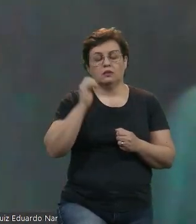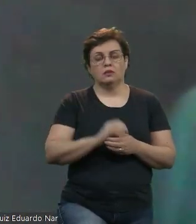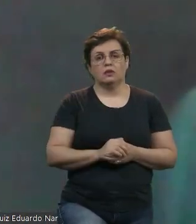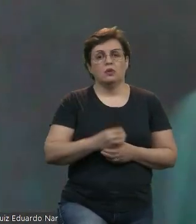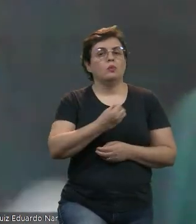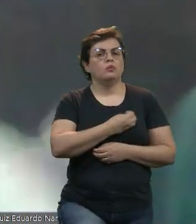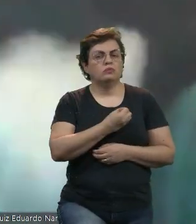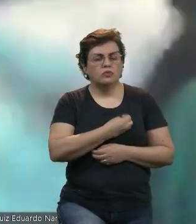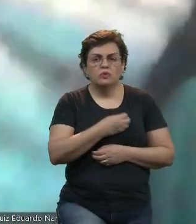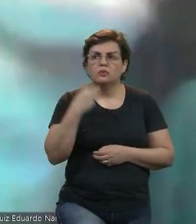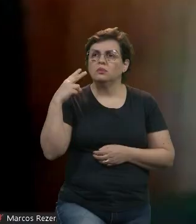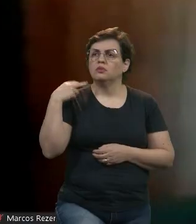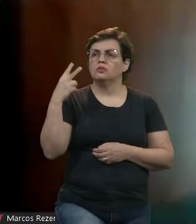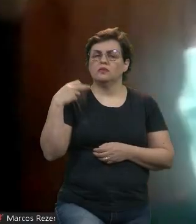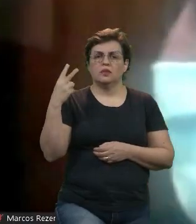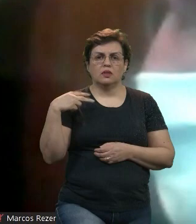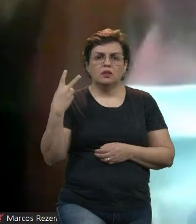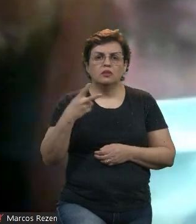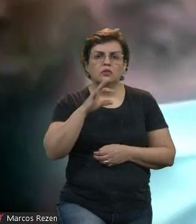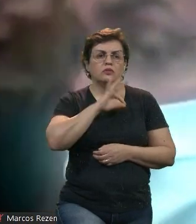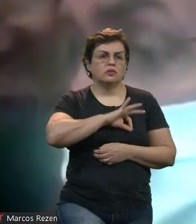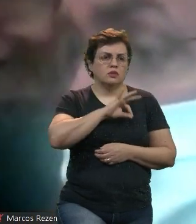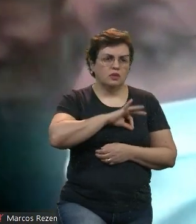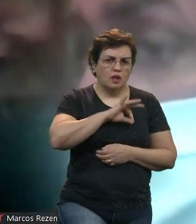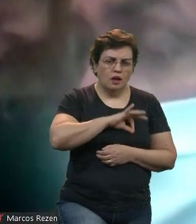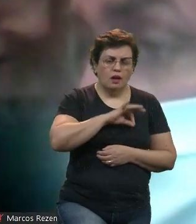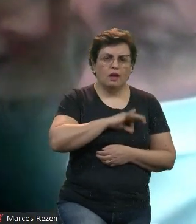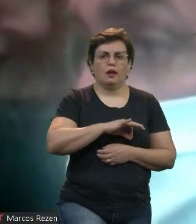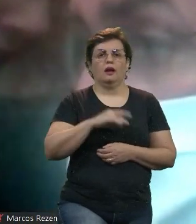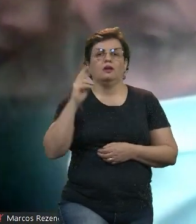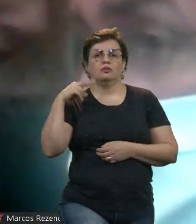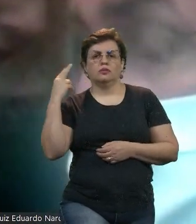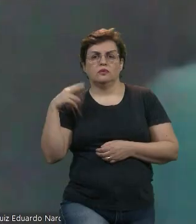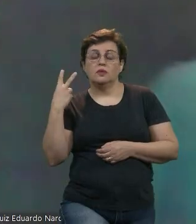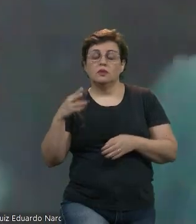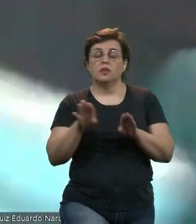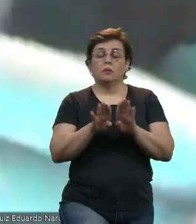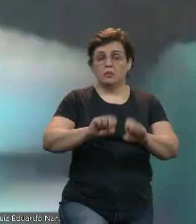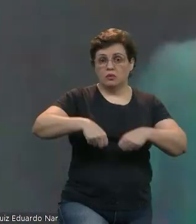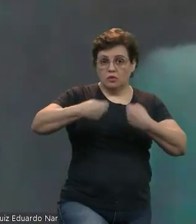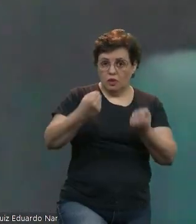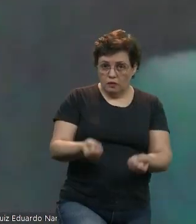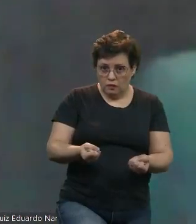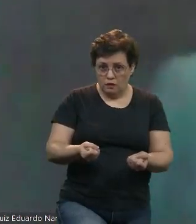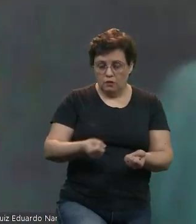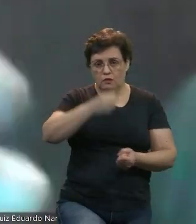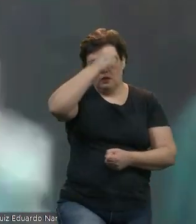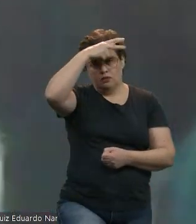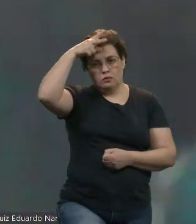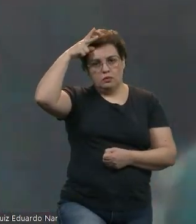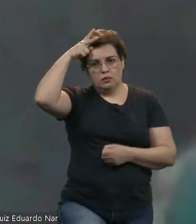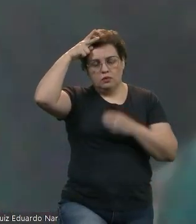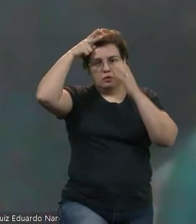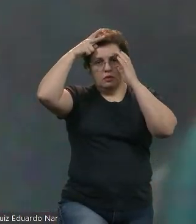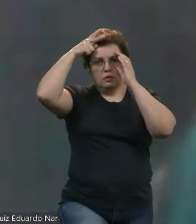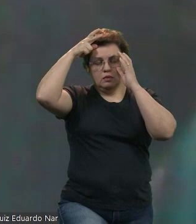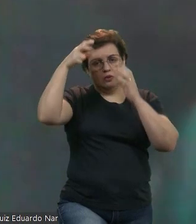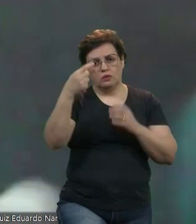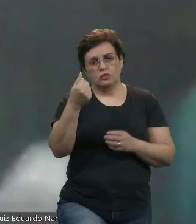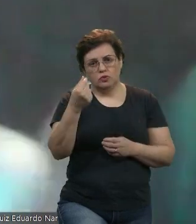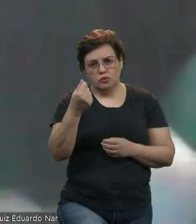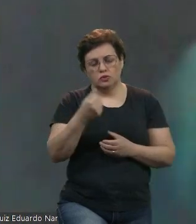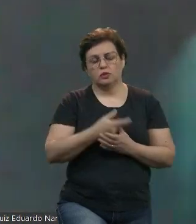de vereadores, os subsídios, as doações, os retornos que nós fizemos agora